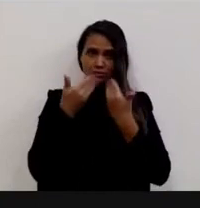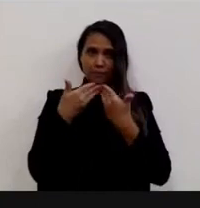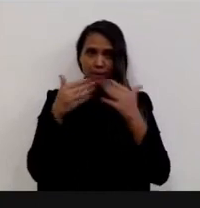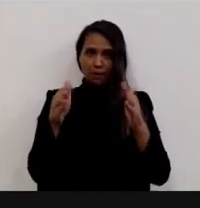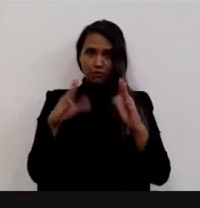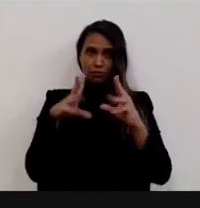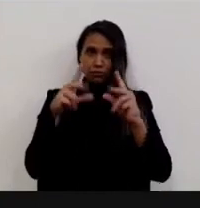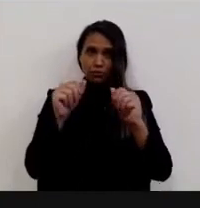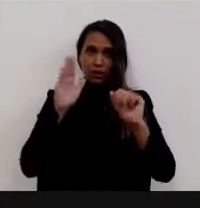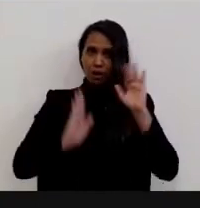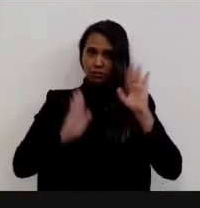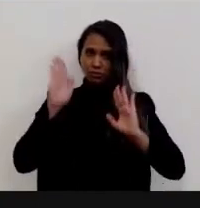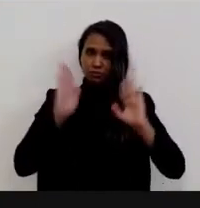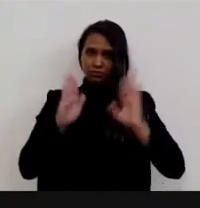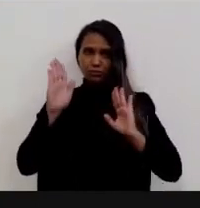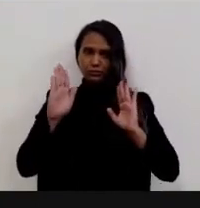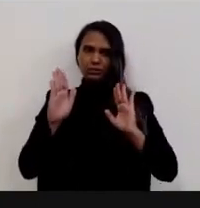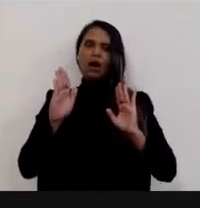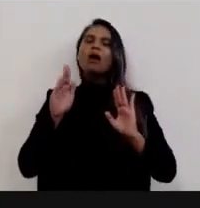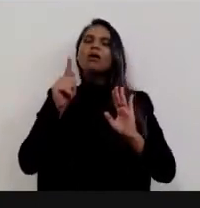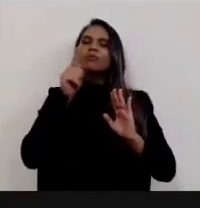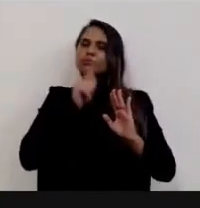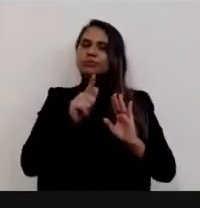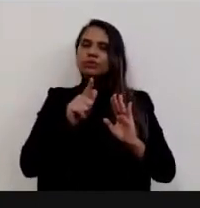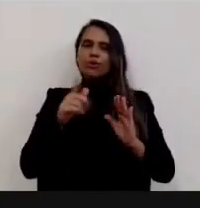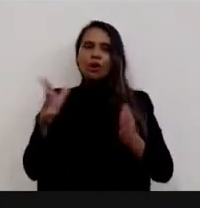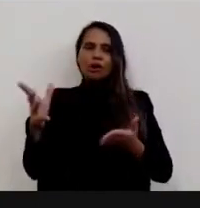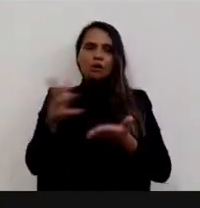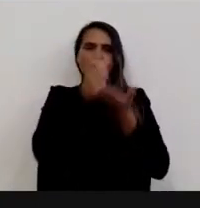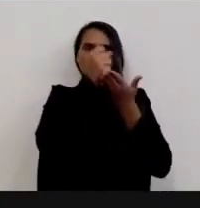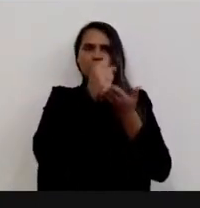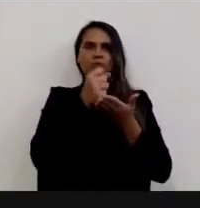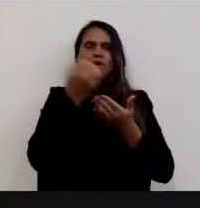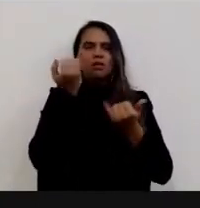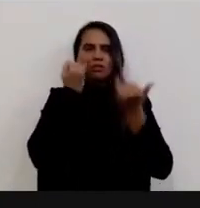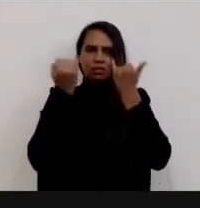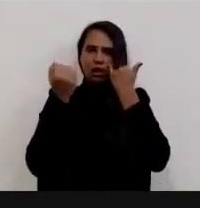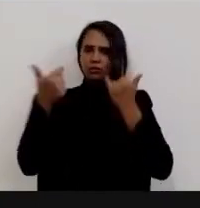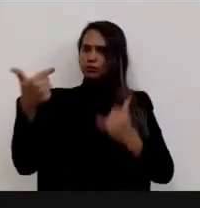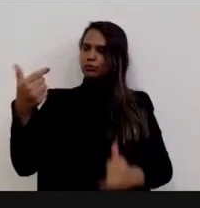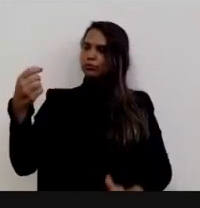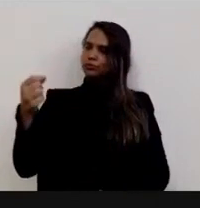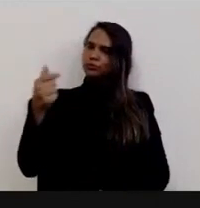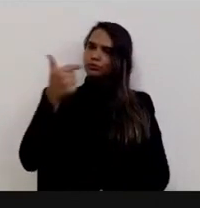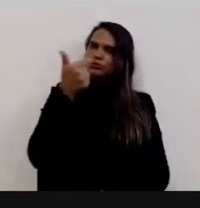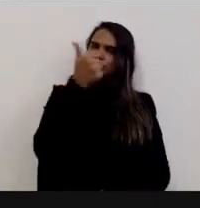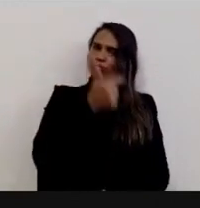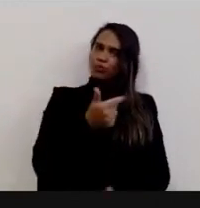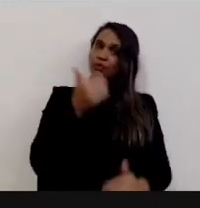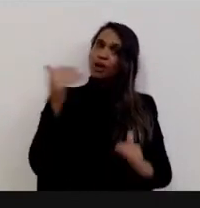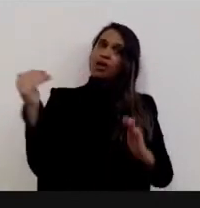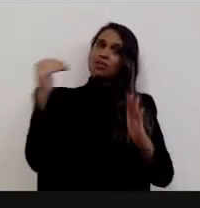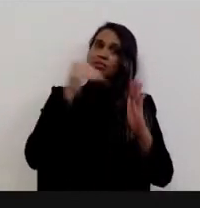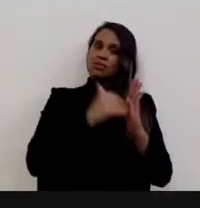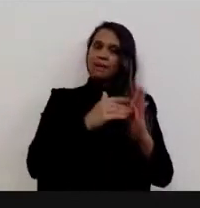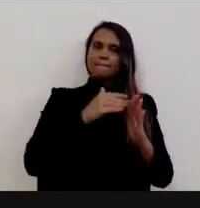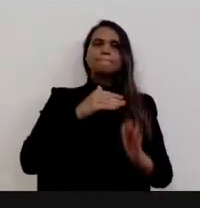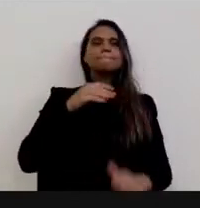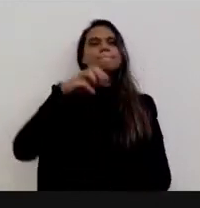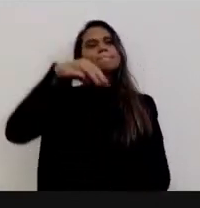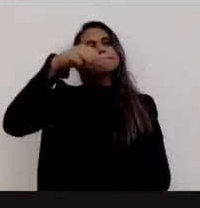todas as licitações. Nós recuperamos os dados basicamente de 2022 até março